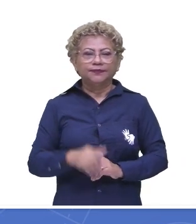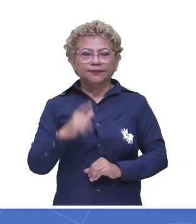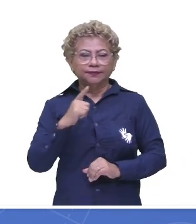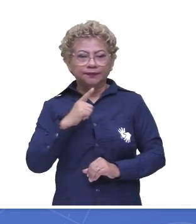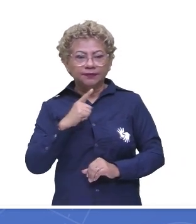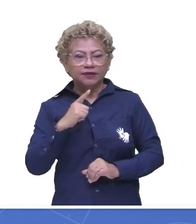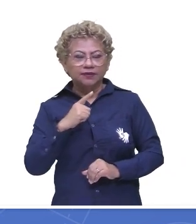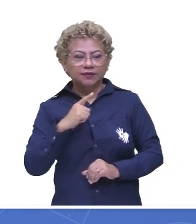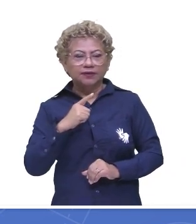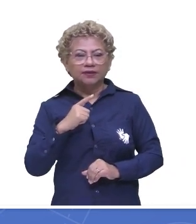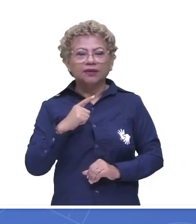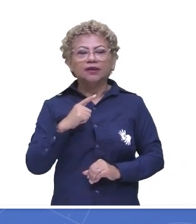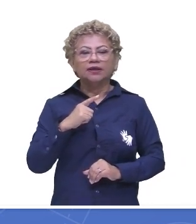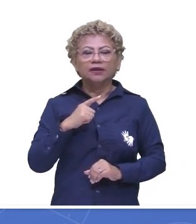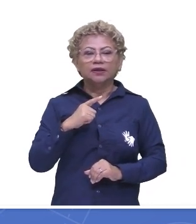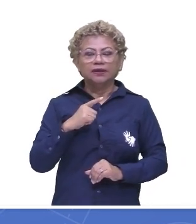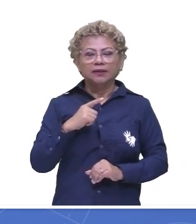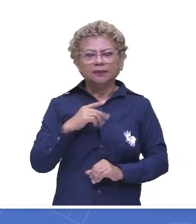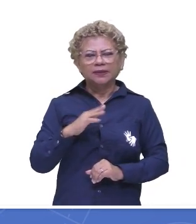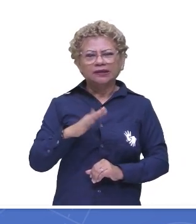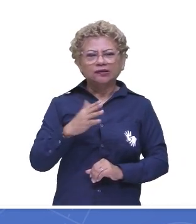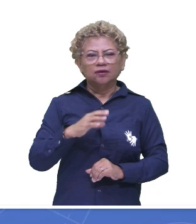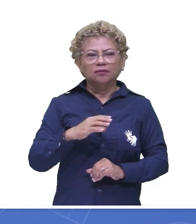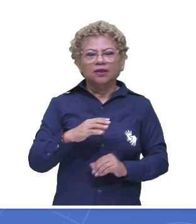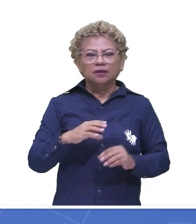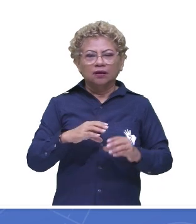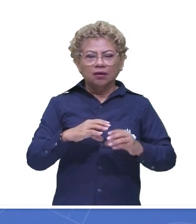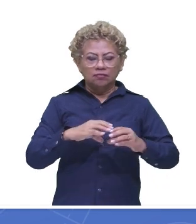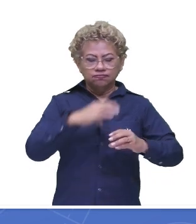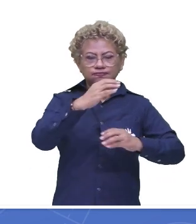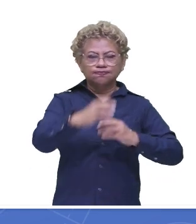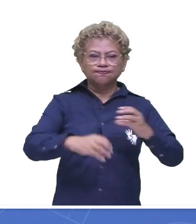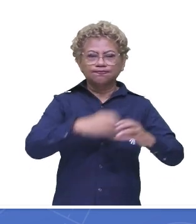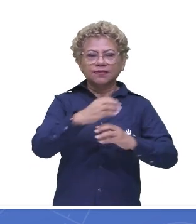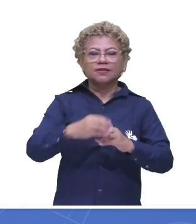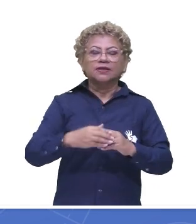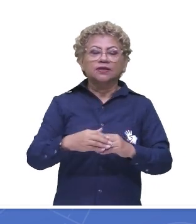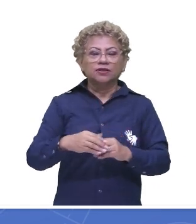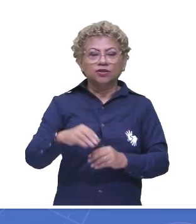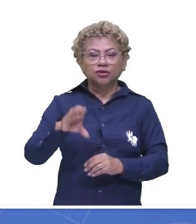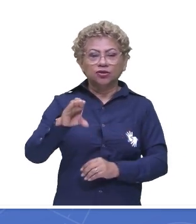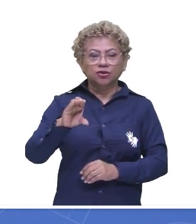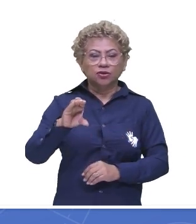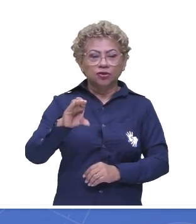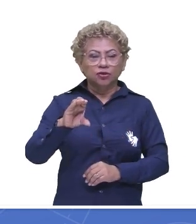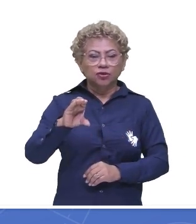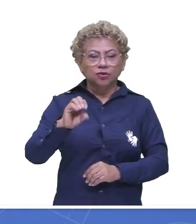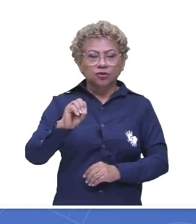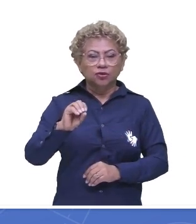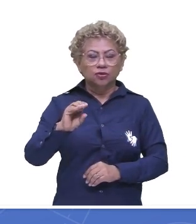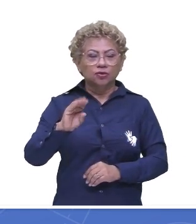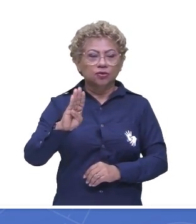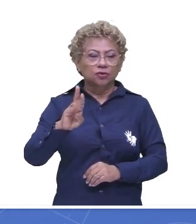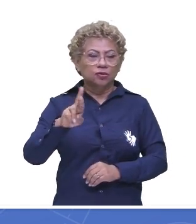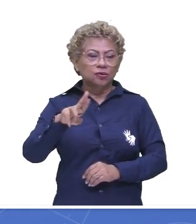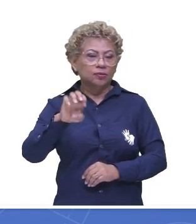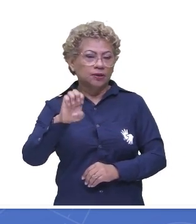massa de 600 gramas de cobre. Então já anota aí que a massa é igual a 600